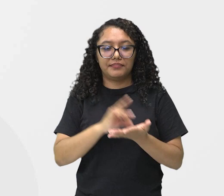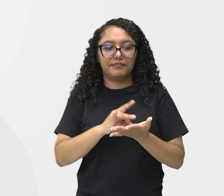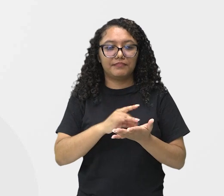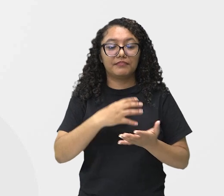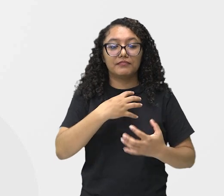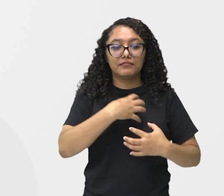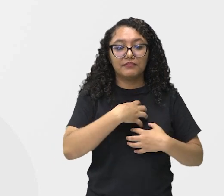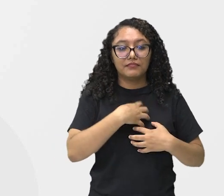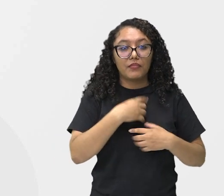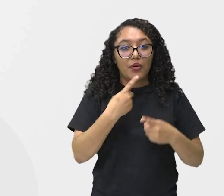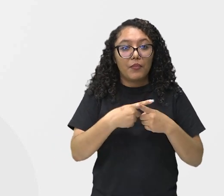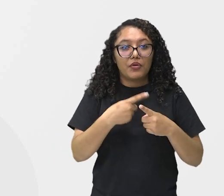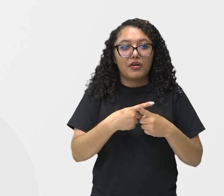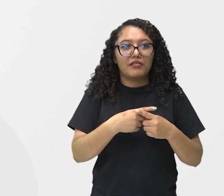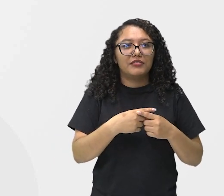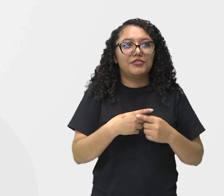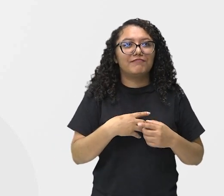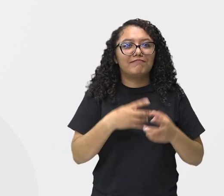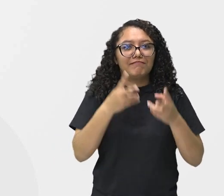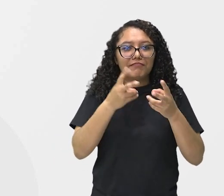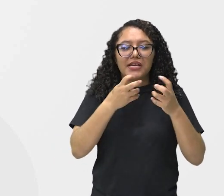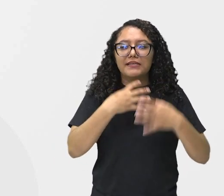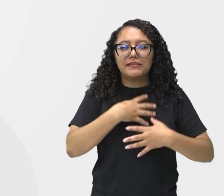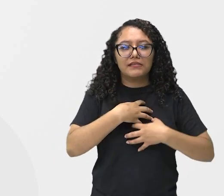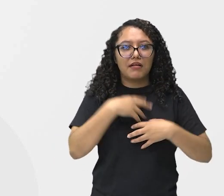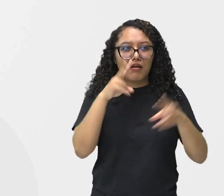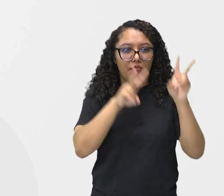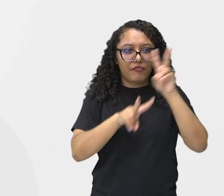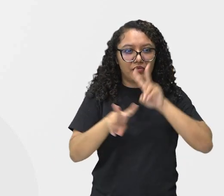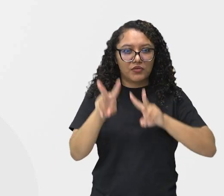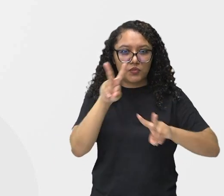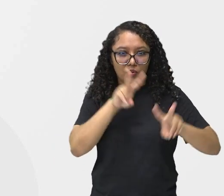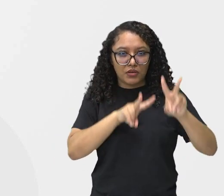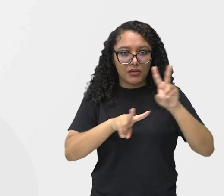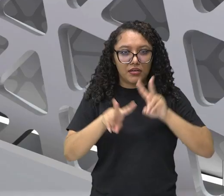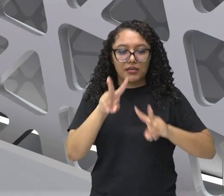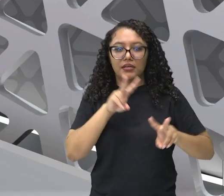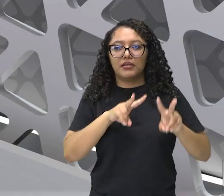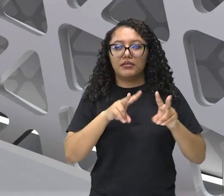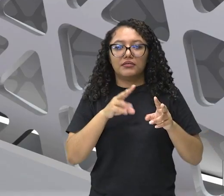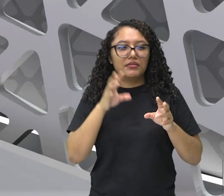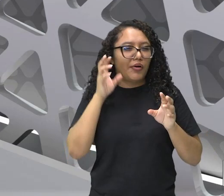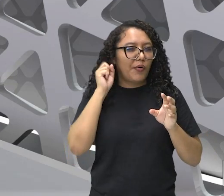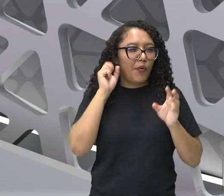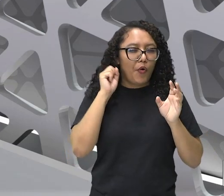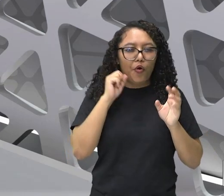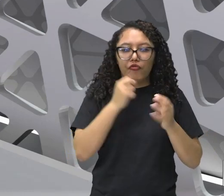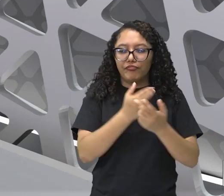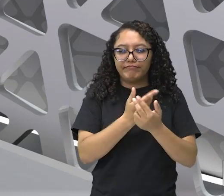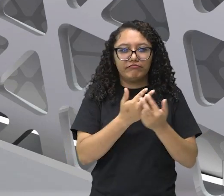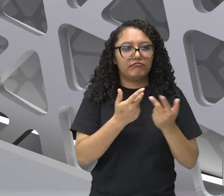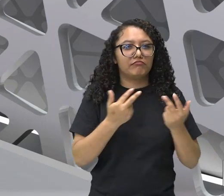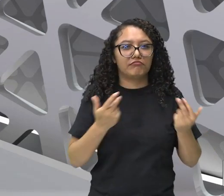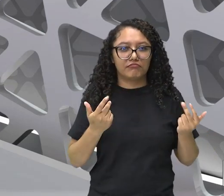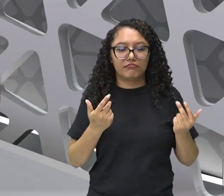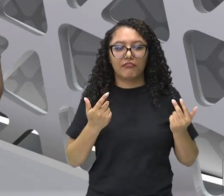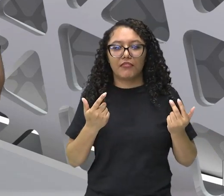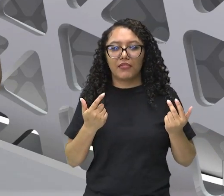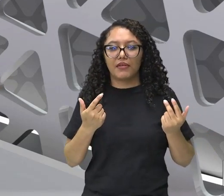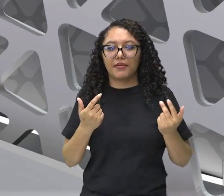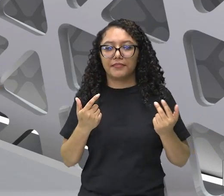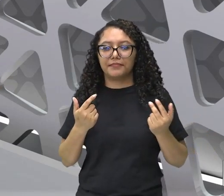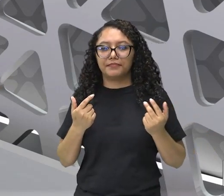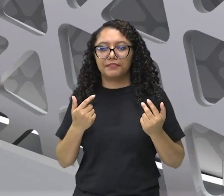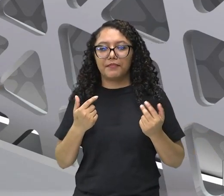ela é percebida pelos sentidos. Então acompanhe comigo, a transcendência não. A transcendência